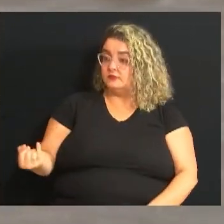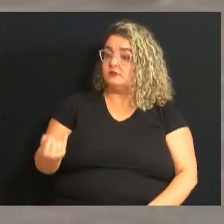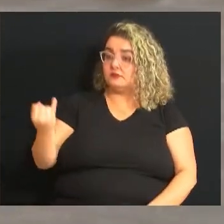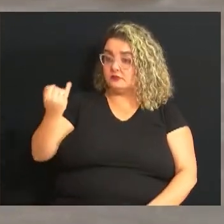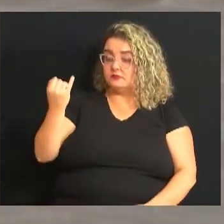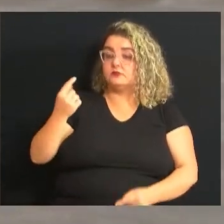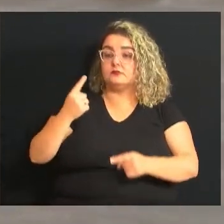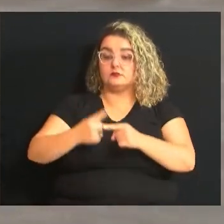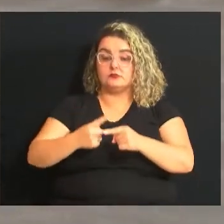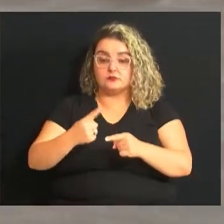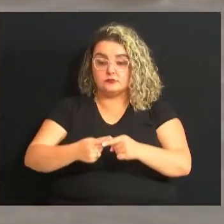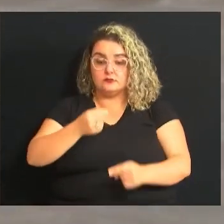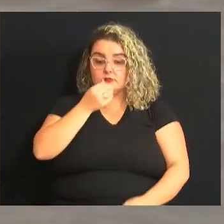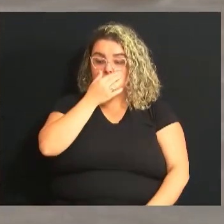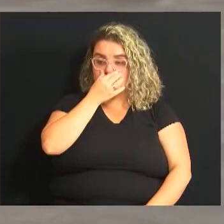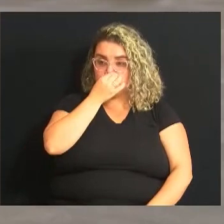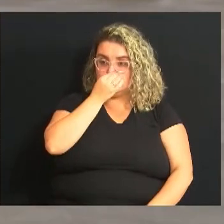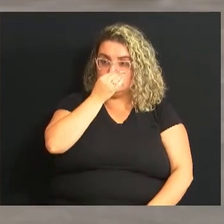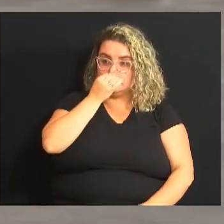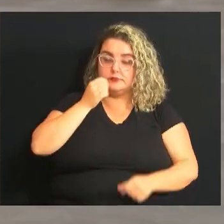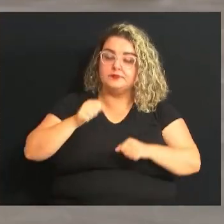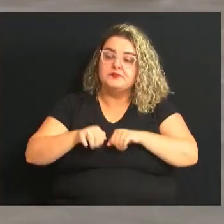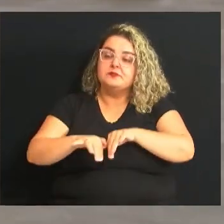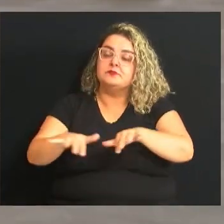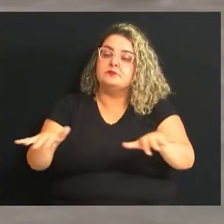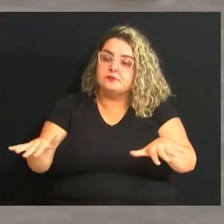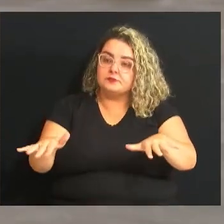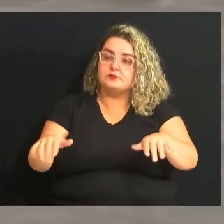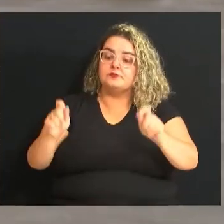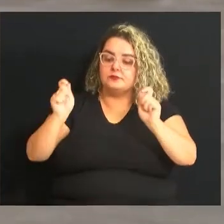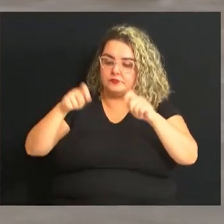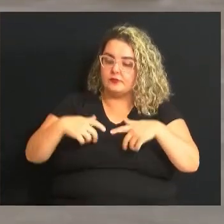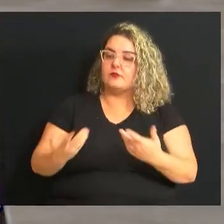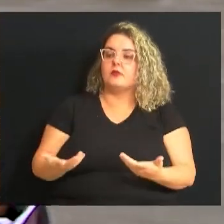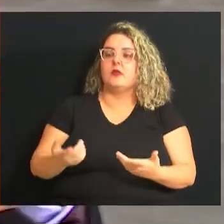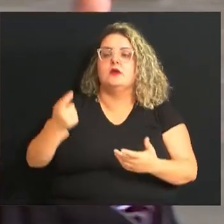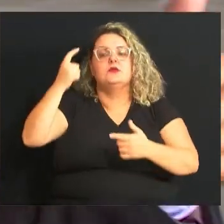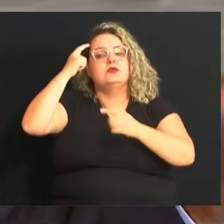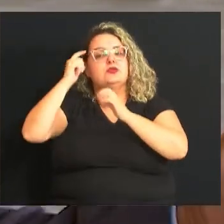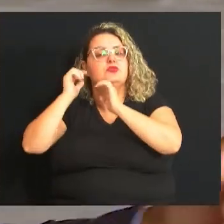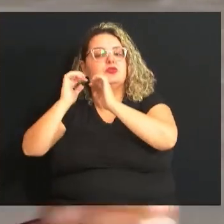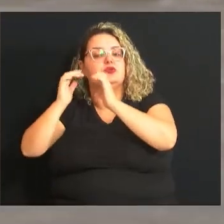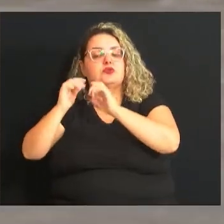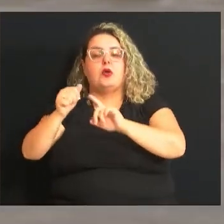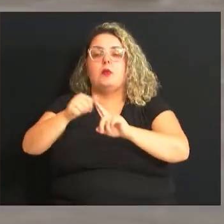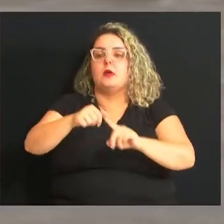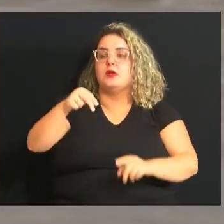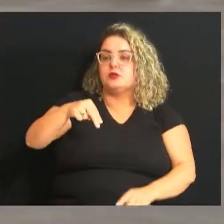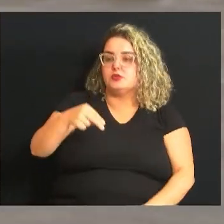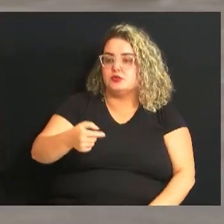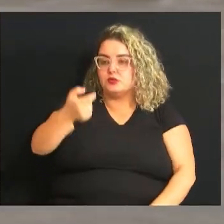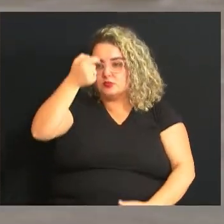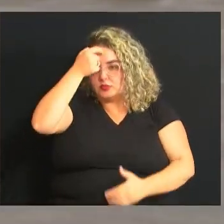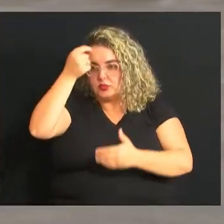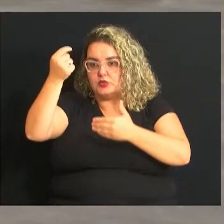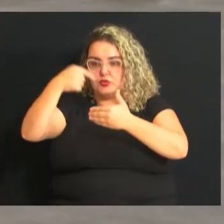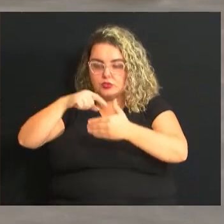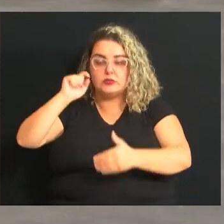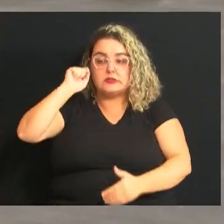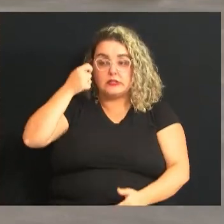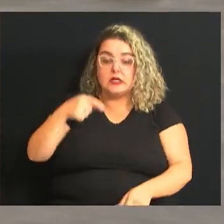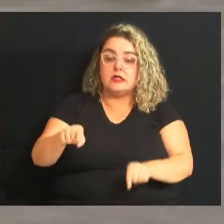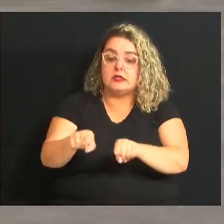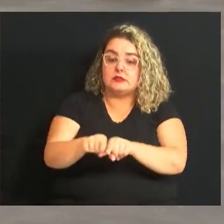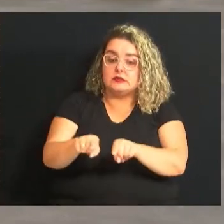muito importante, porque além de você ampliar as possibilidades de reflexão no mês de novembro sobre o Dia da Consciência